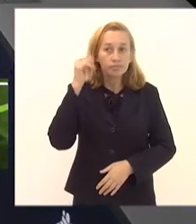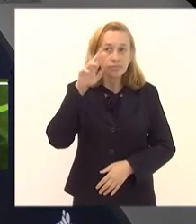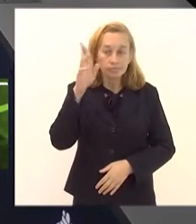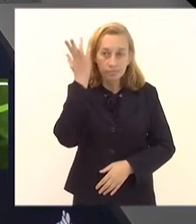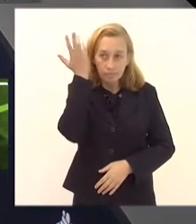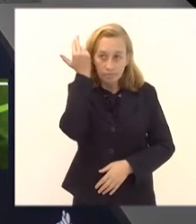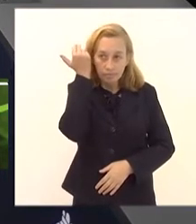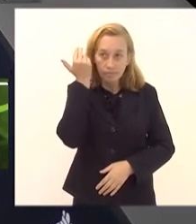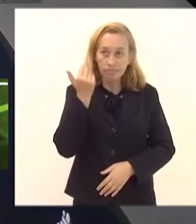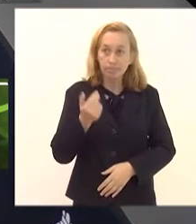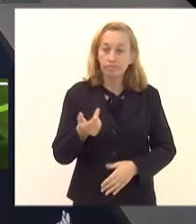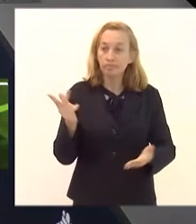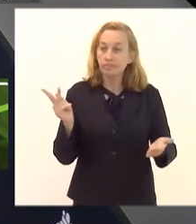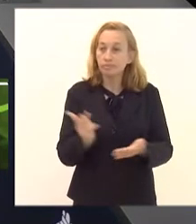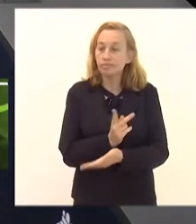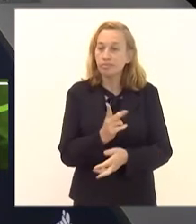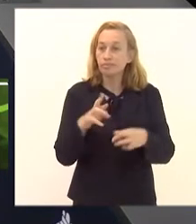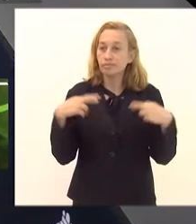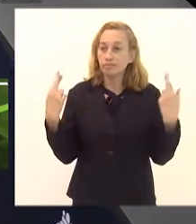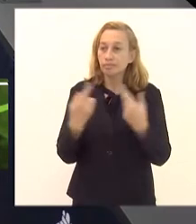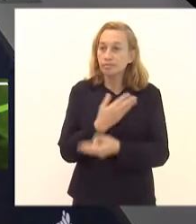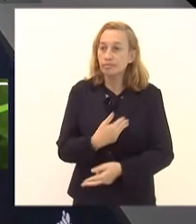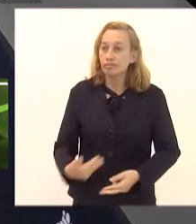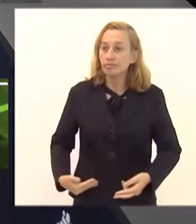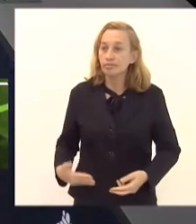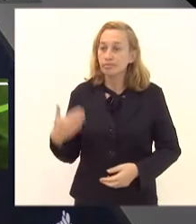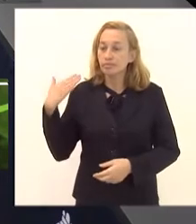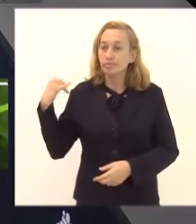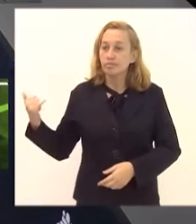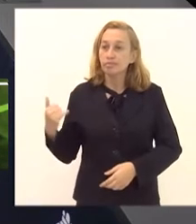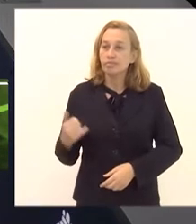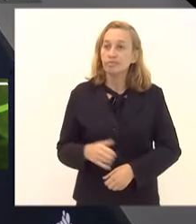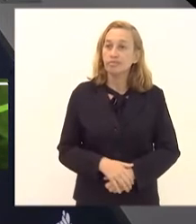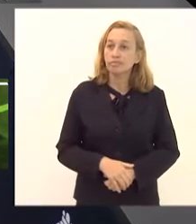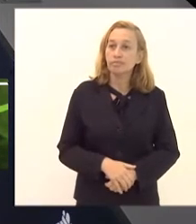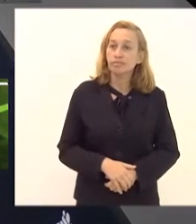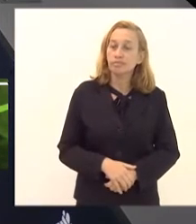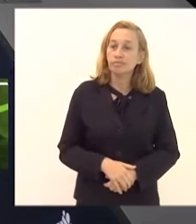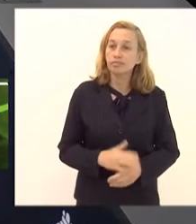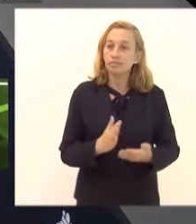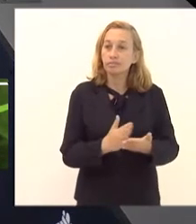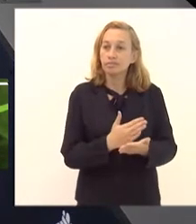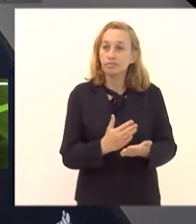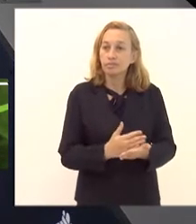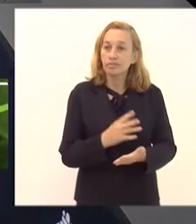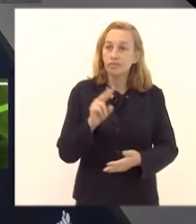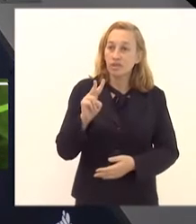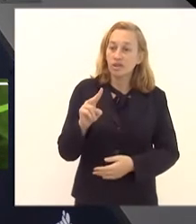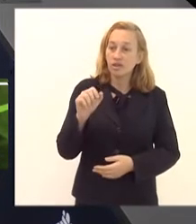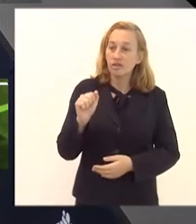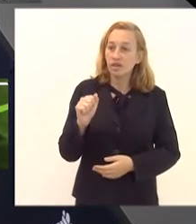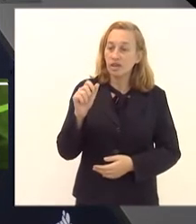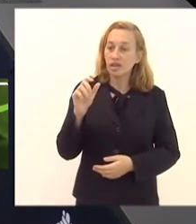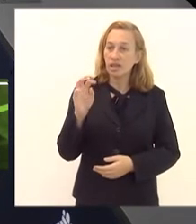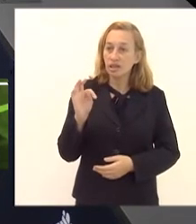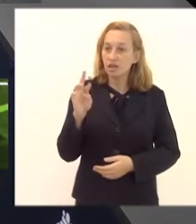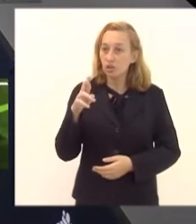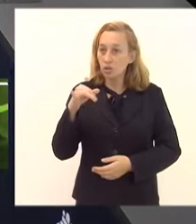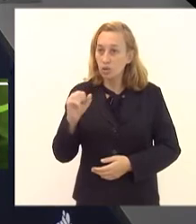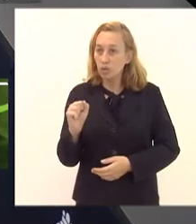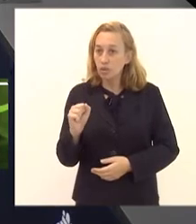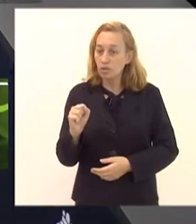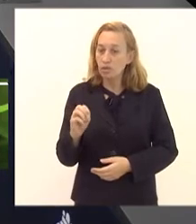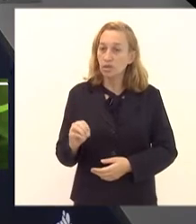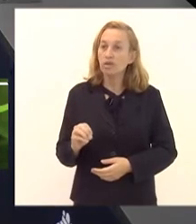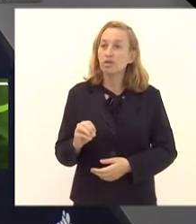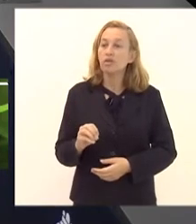porque está acontecendo uma audiência pública aqui do lado sobre revista vexatória, que é um tema que eu toco há algum tempo